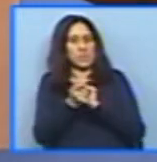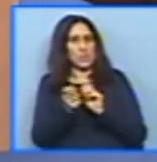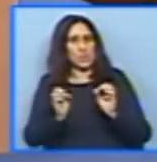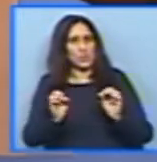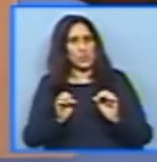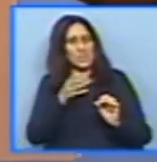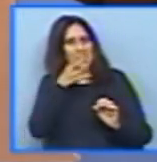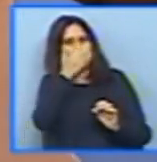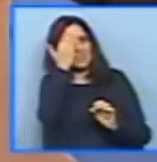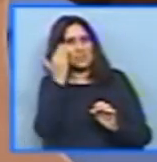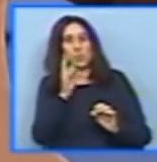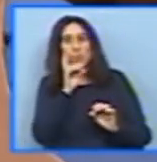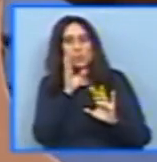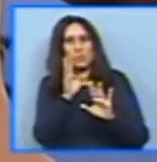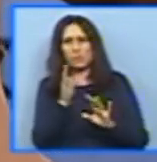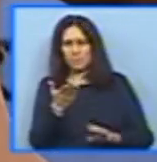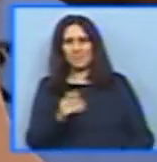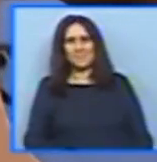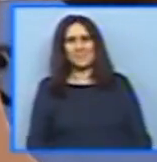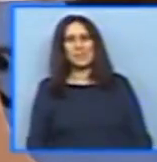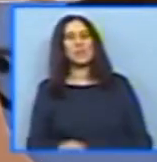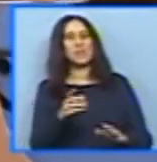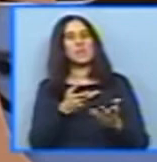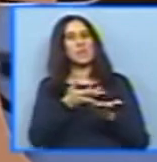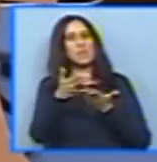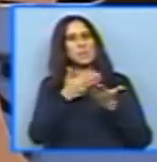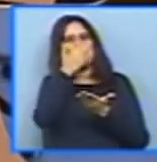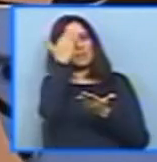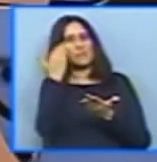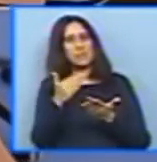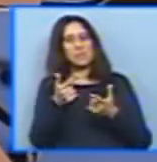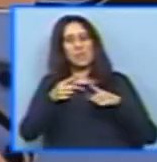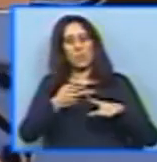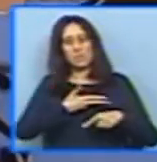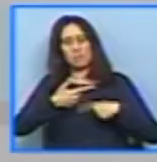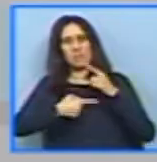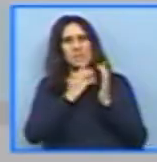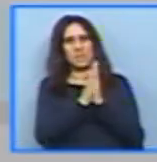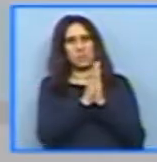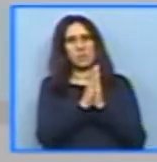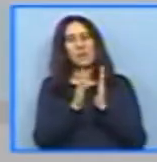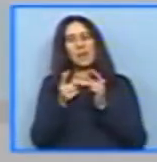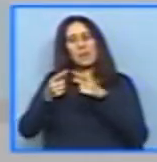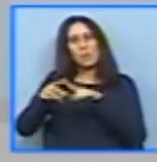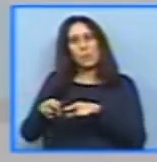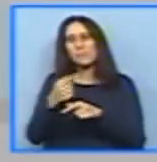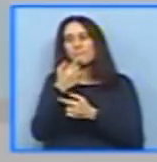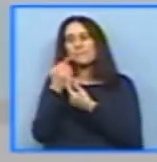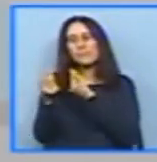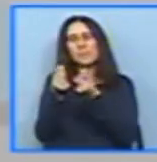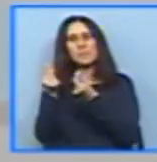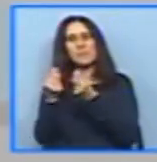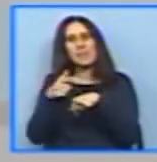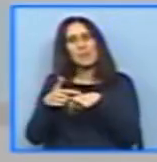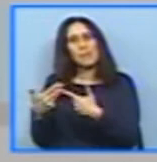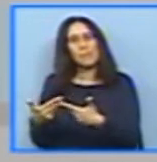dizer que é difícil, difícil relacionar a linguagem clássica da teologia com aquilo que é a linguagem perceptível do